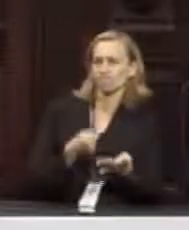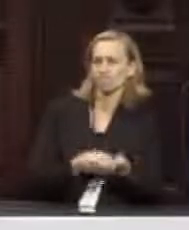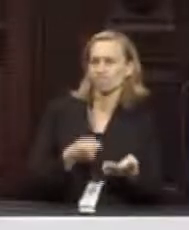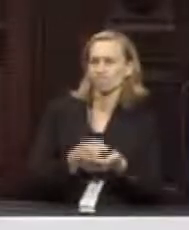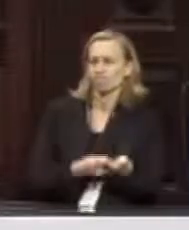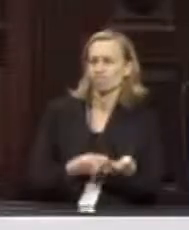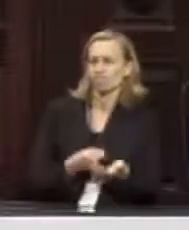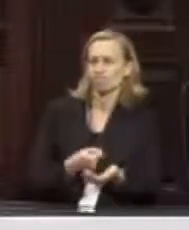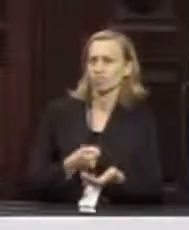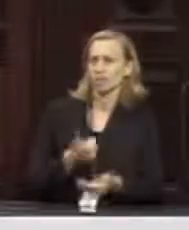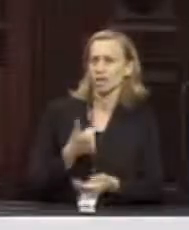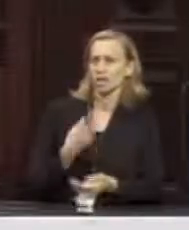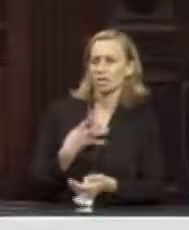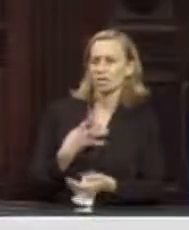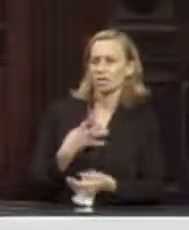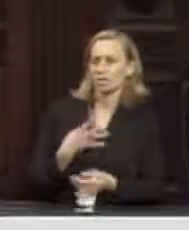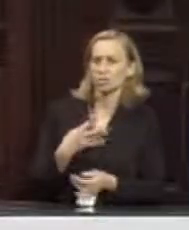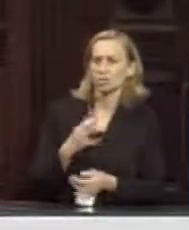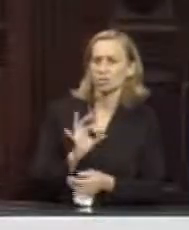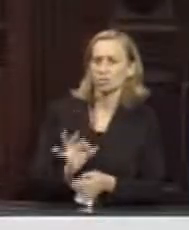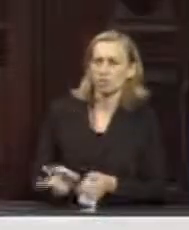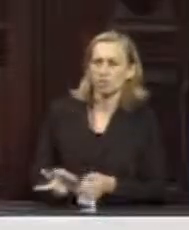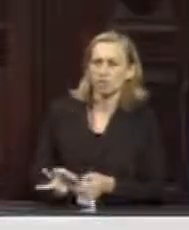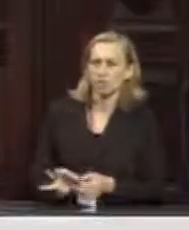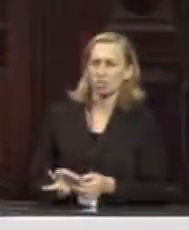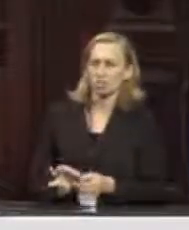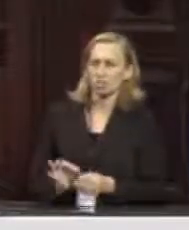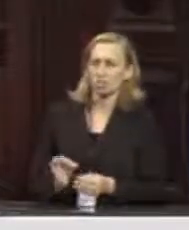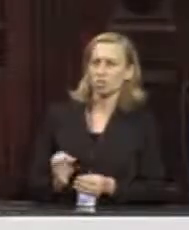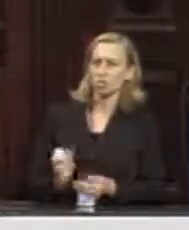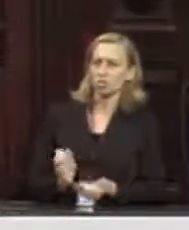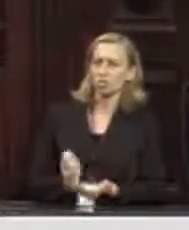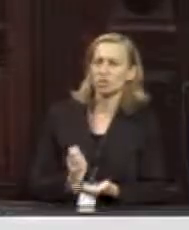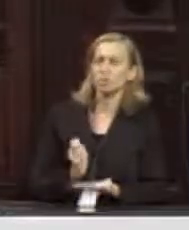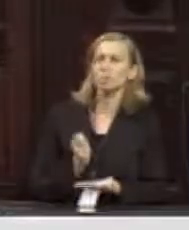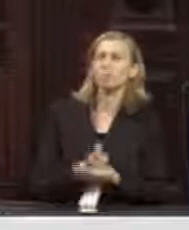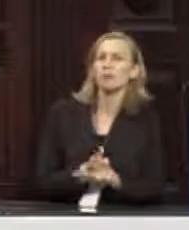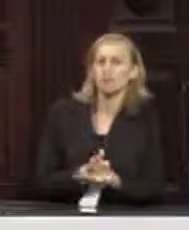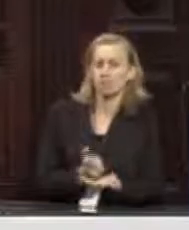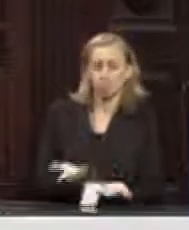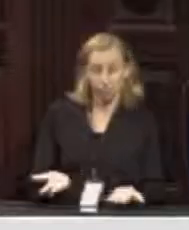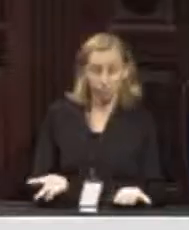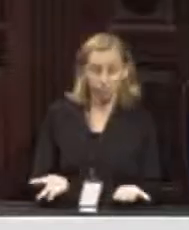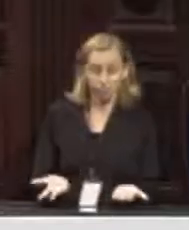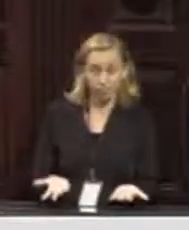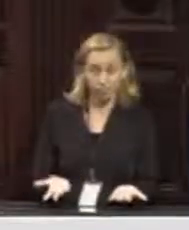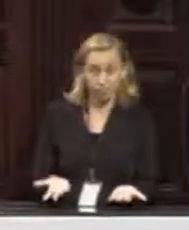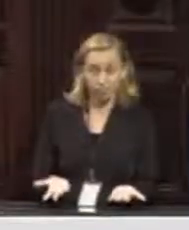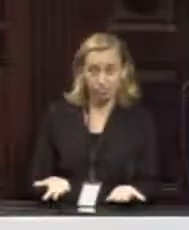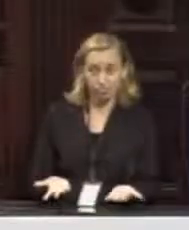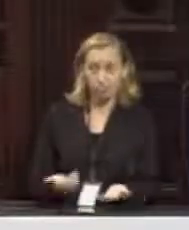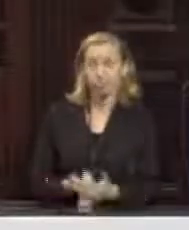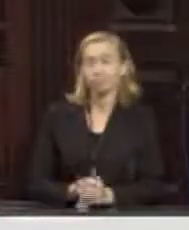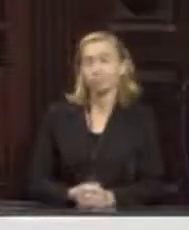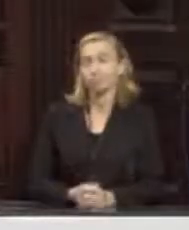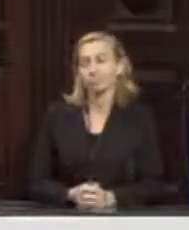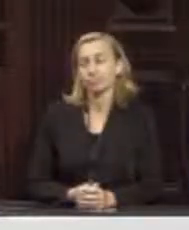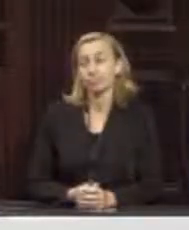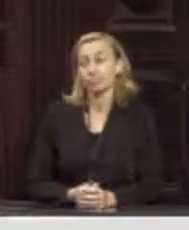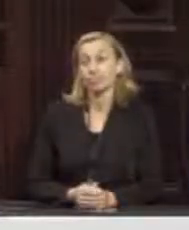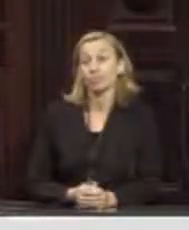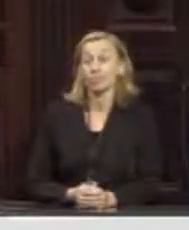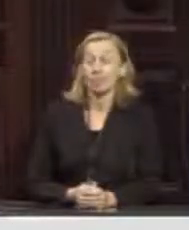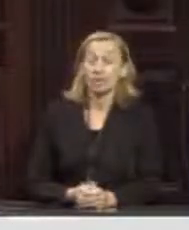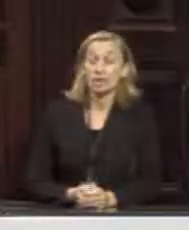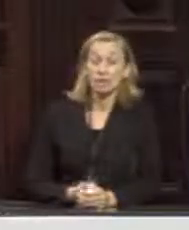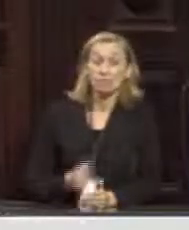14% na sua contribuição previdenciária. É lamentável, realmente não